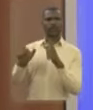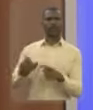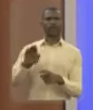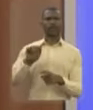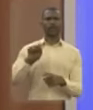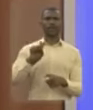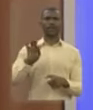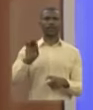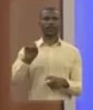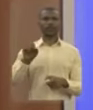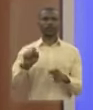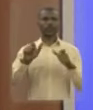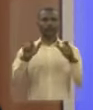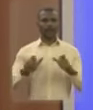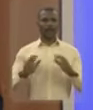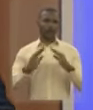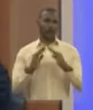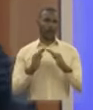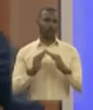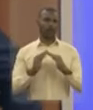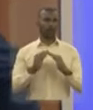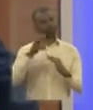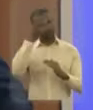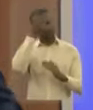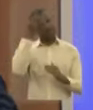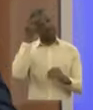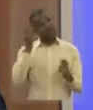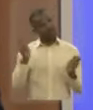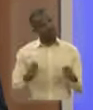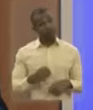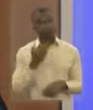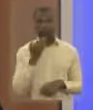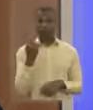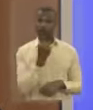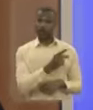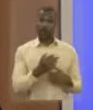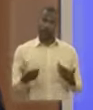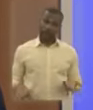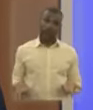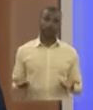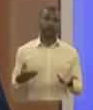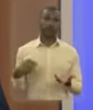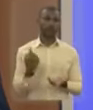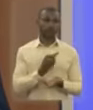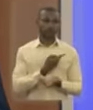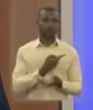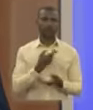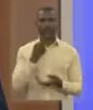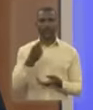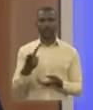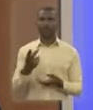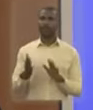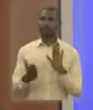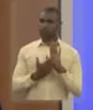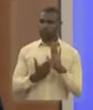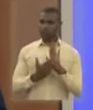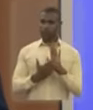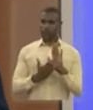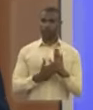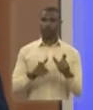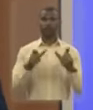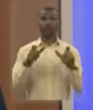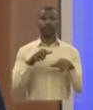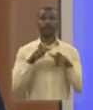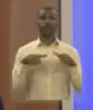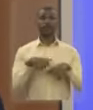é onde o prefeito mora né na Vila Basso então pode ser até a a pedido dele mas vamos aqui falar de proposta e com relação